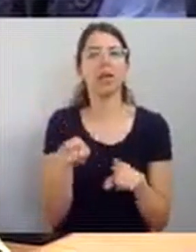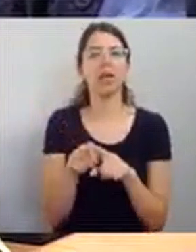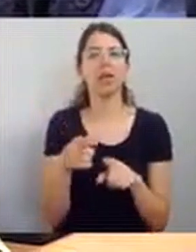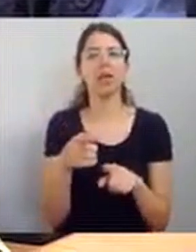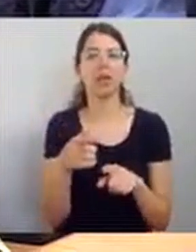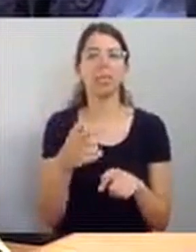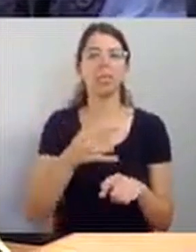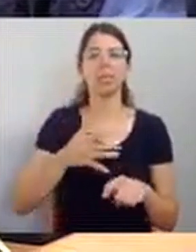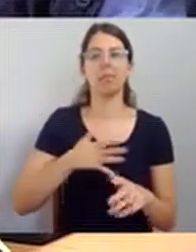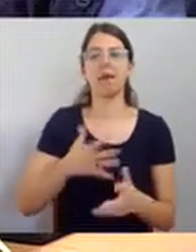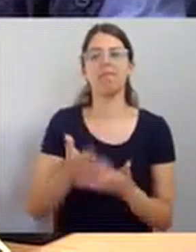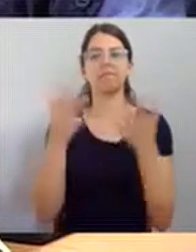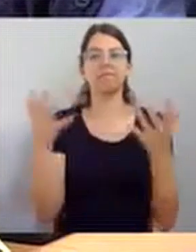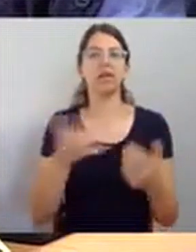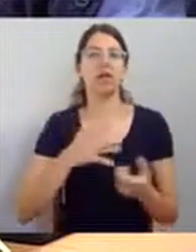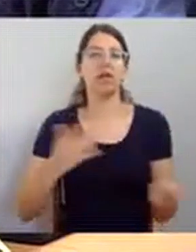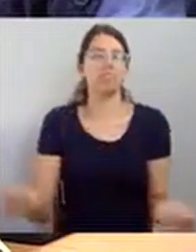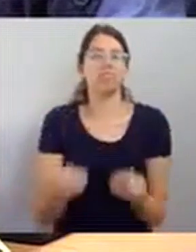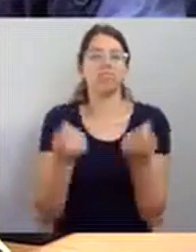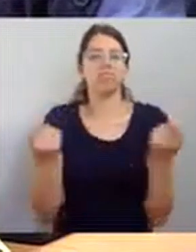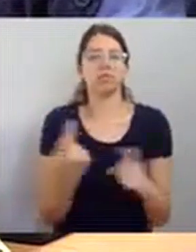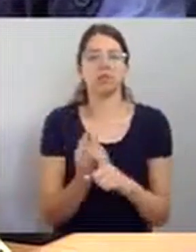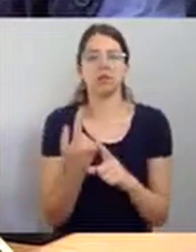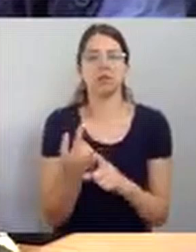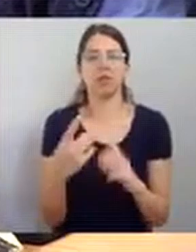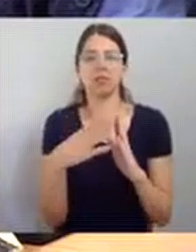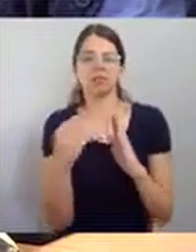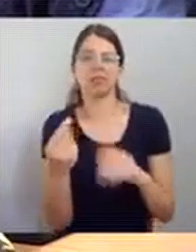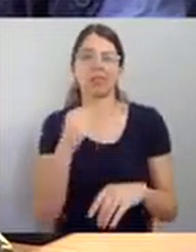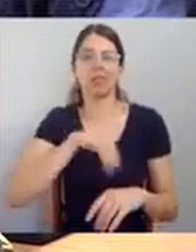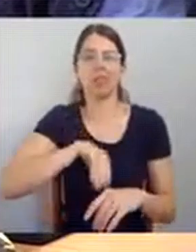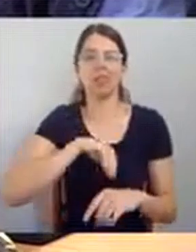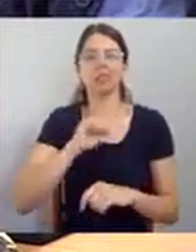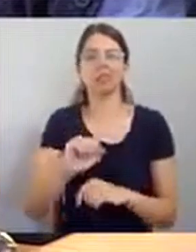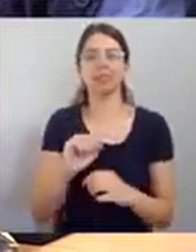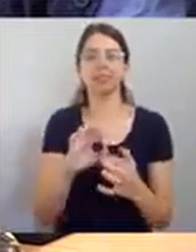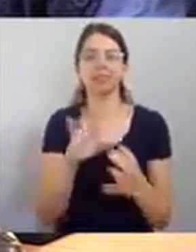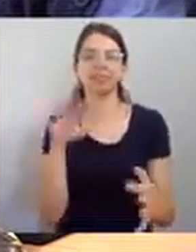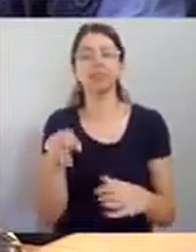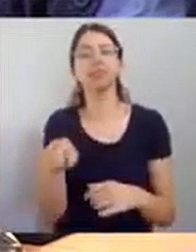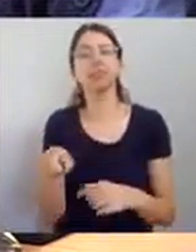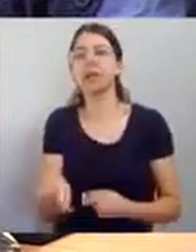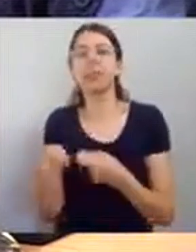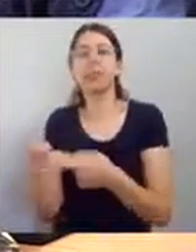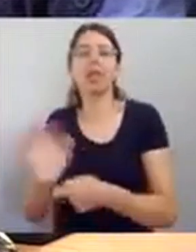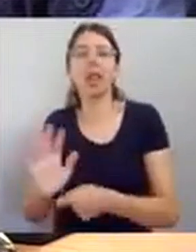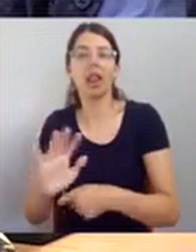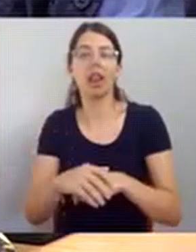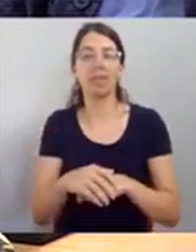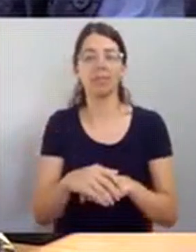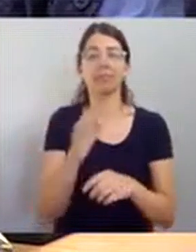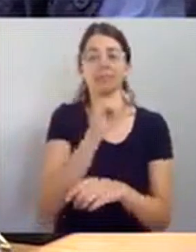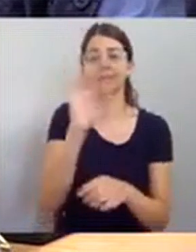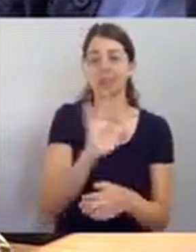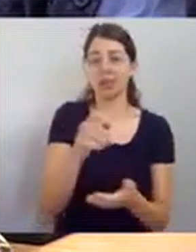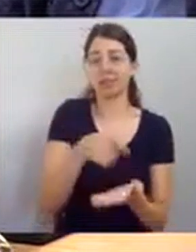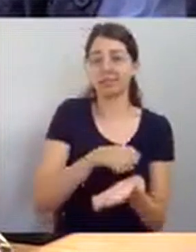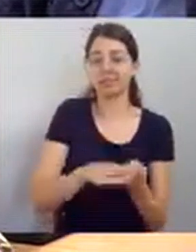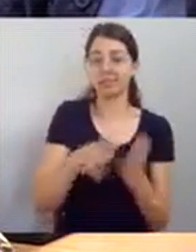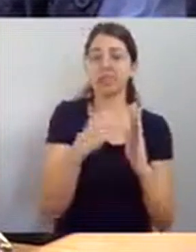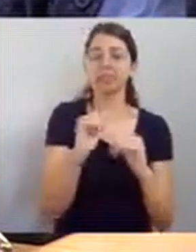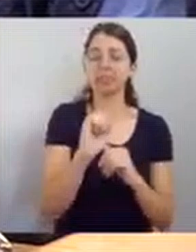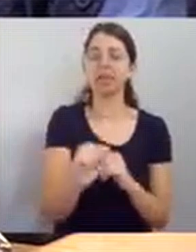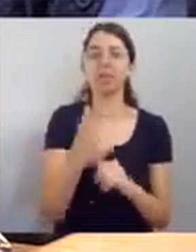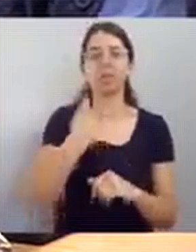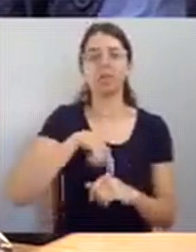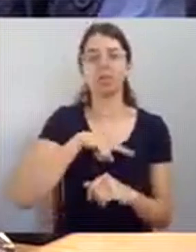das grandes promotoras e do seu modelo de faturação. Os critérios que defendemos para a atribuição de isenções de taxas estão, assim, muito longe de